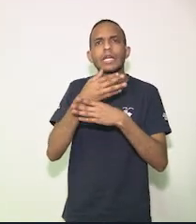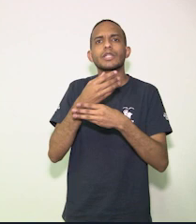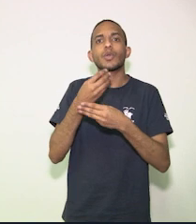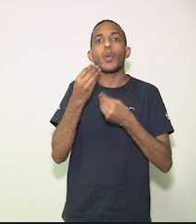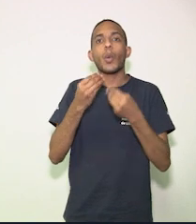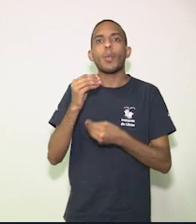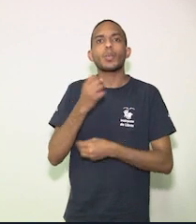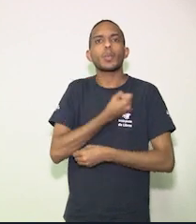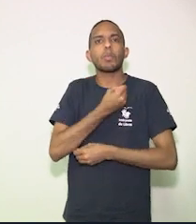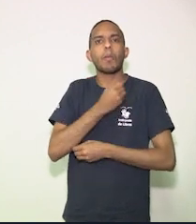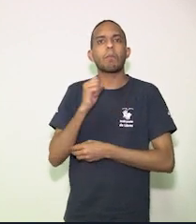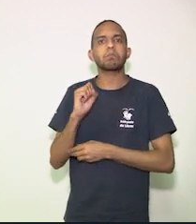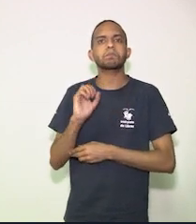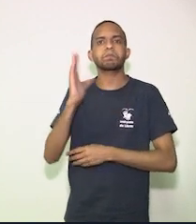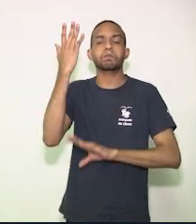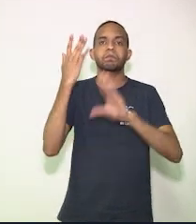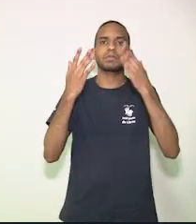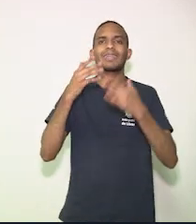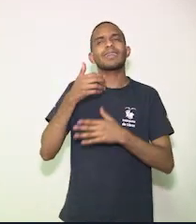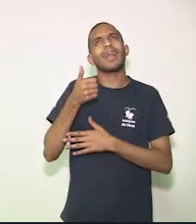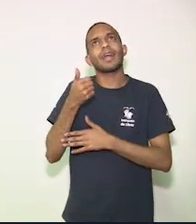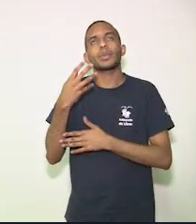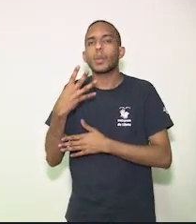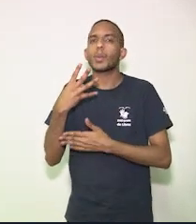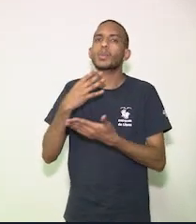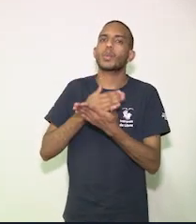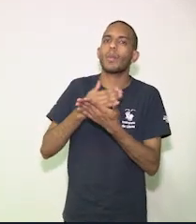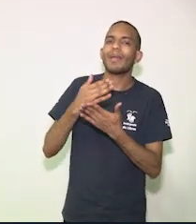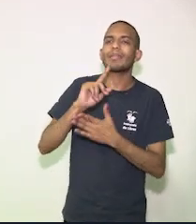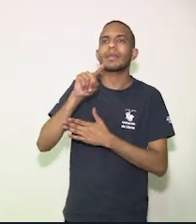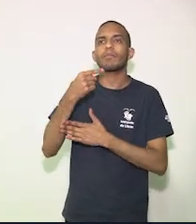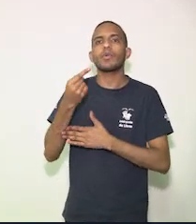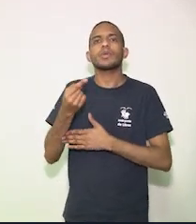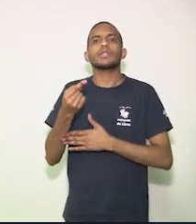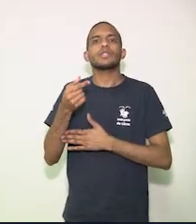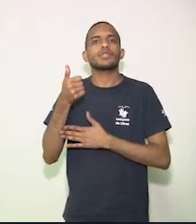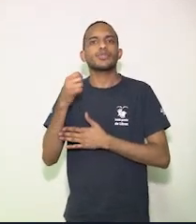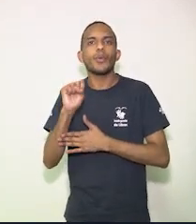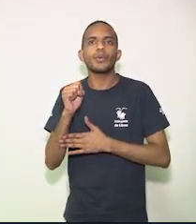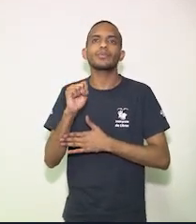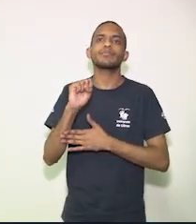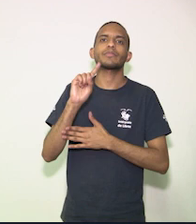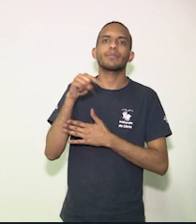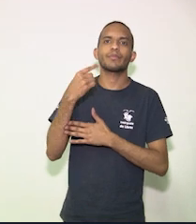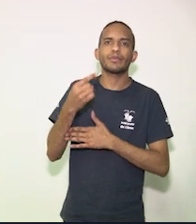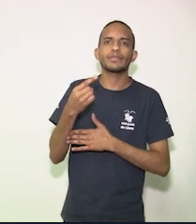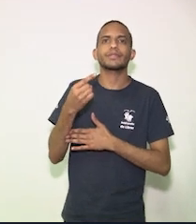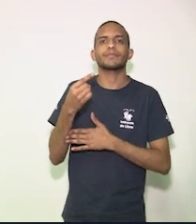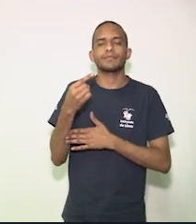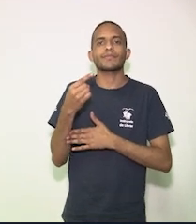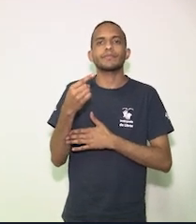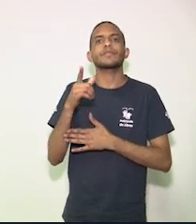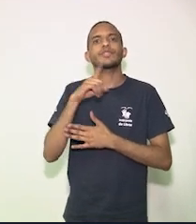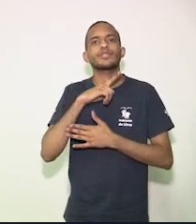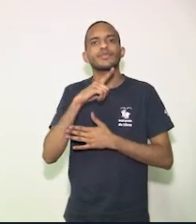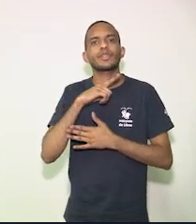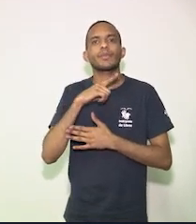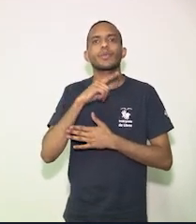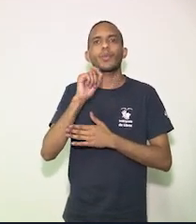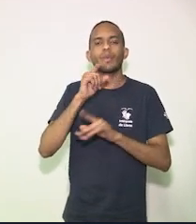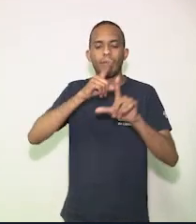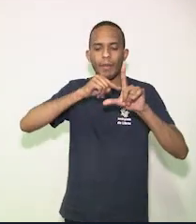com maior incidência de casos. Eram 14 inicialmente, depois passaram para 18.